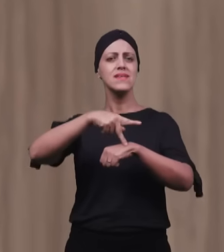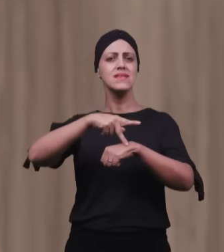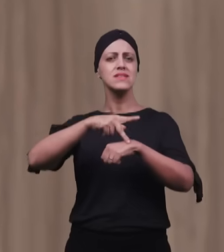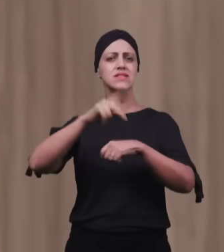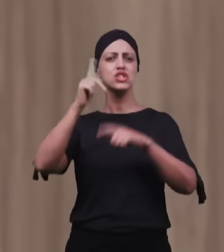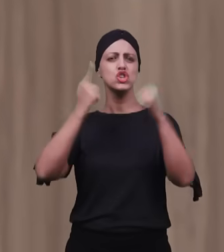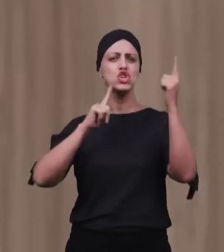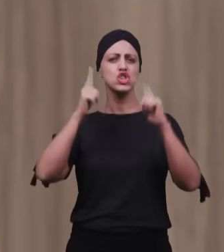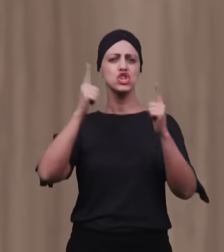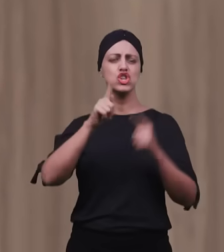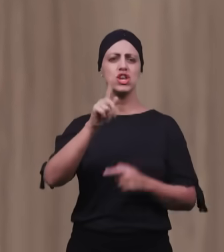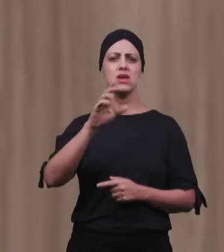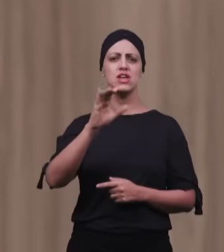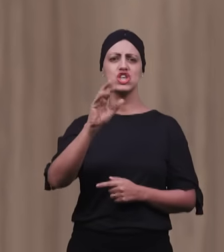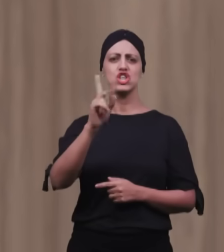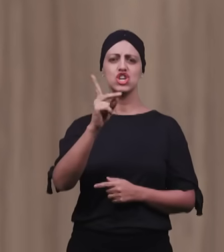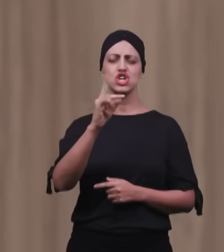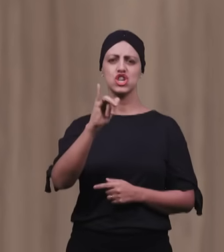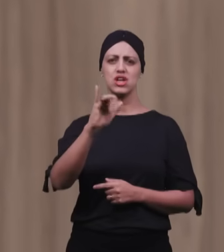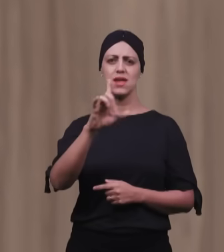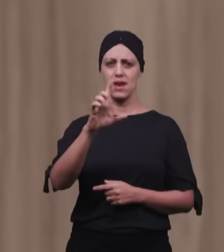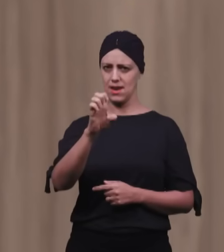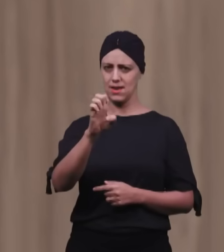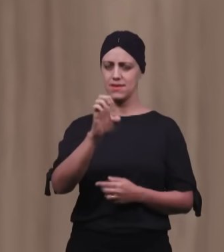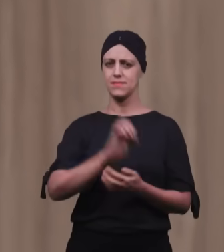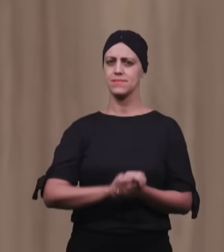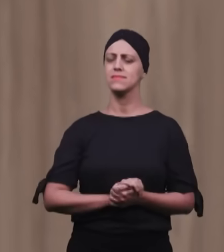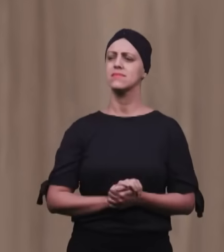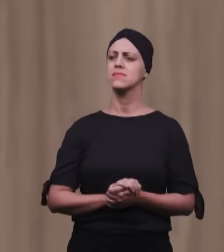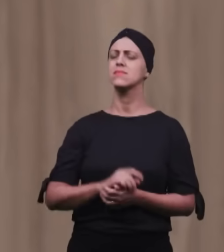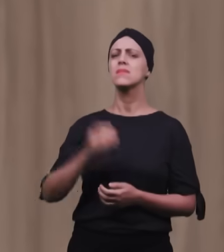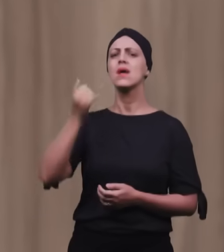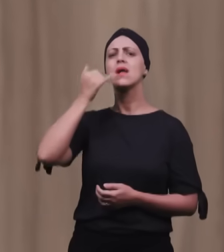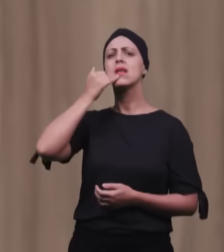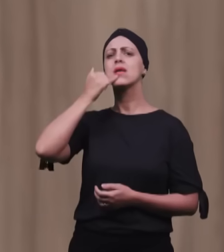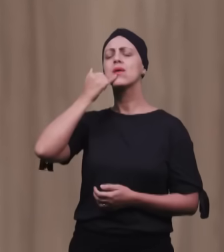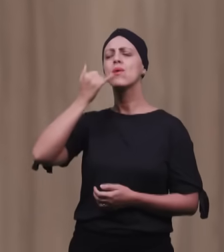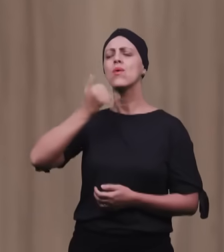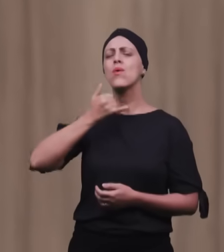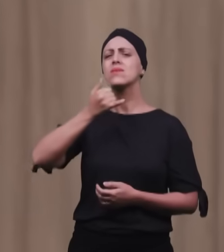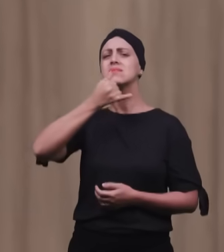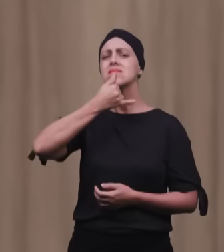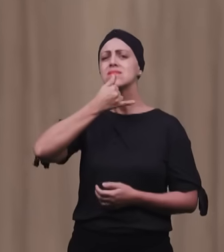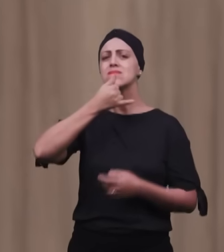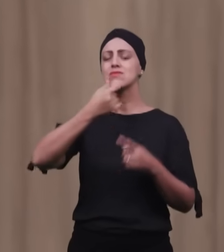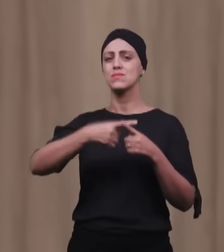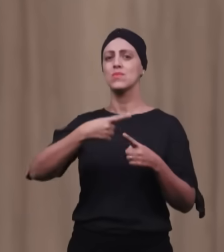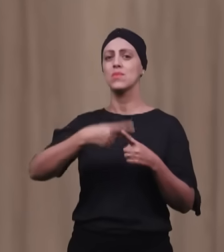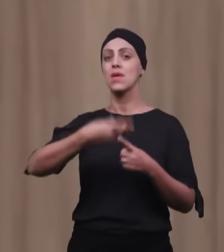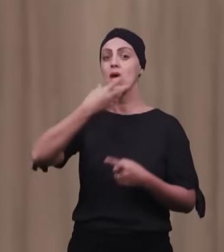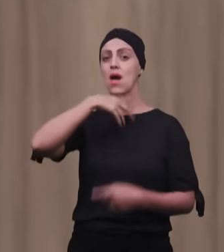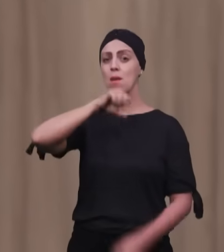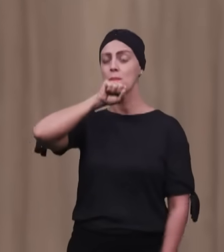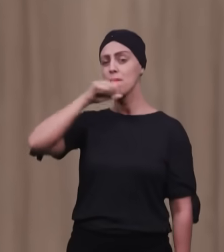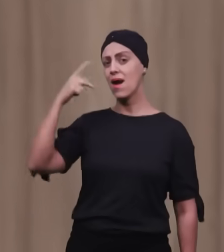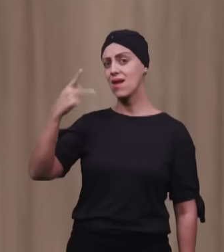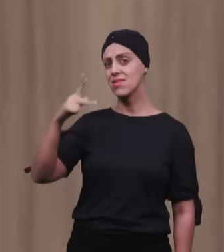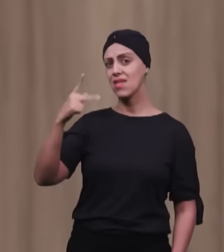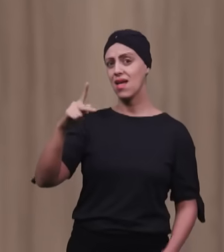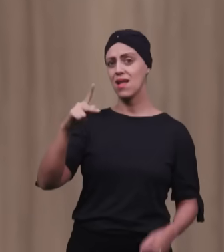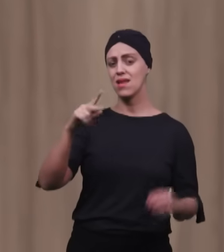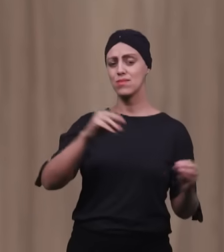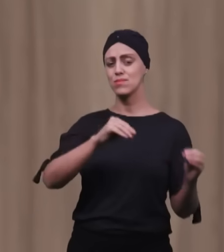essa criança ela ligou estava muito triste porque o pai foi transferido né